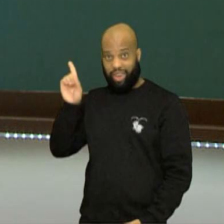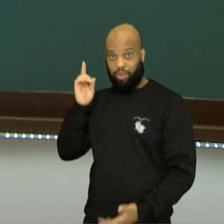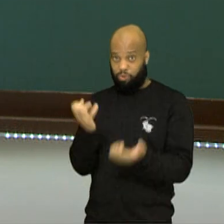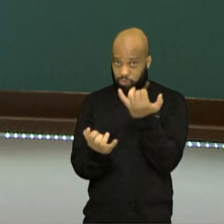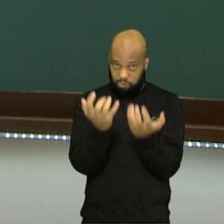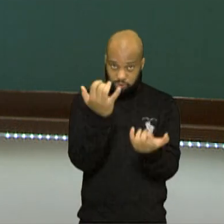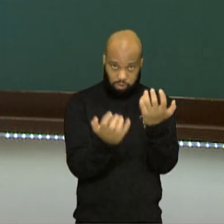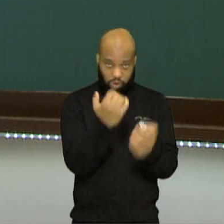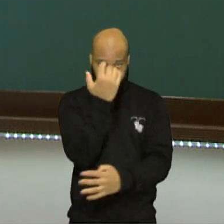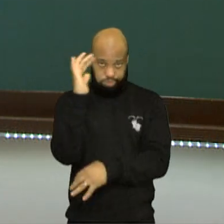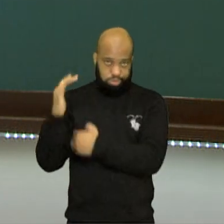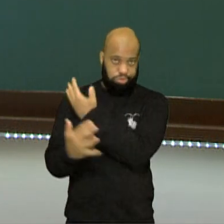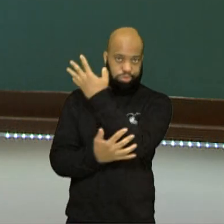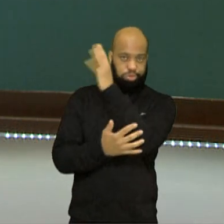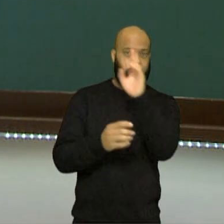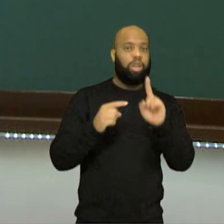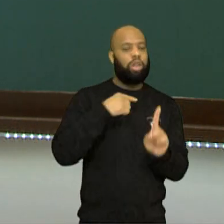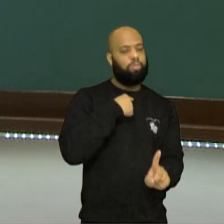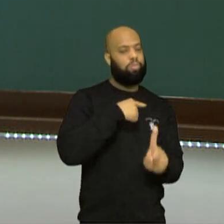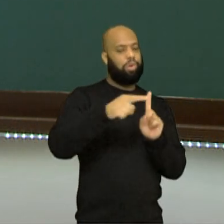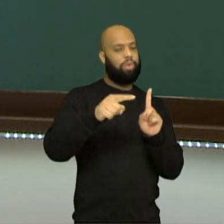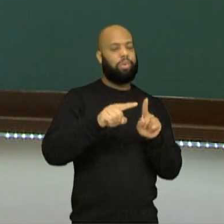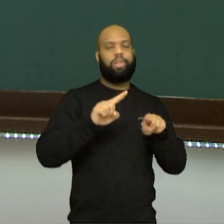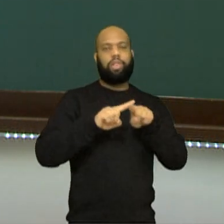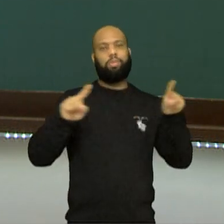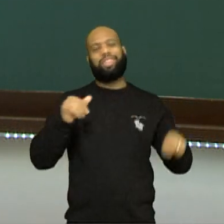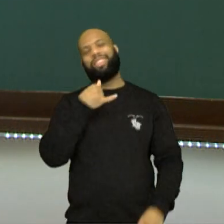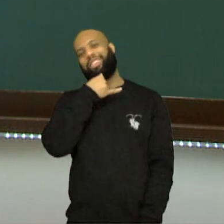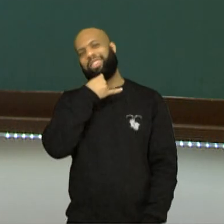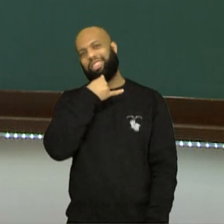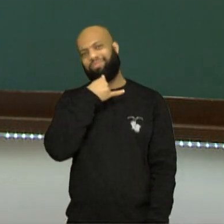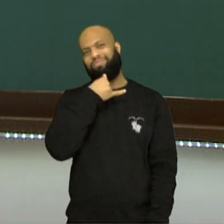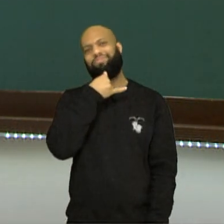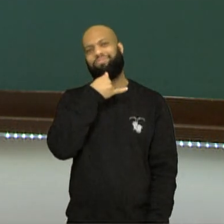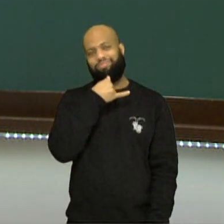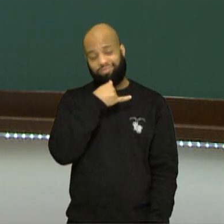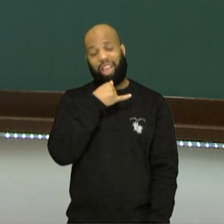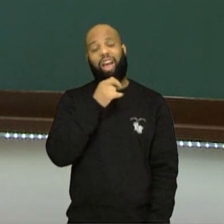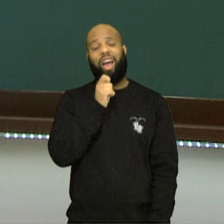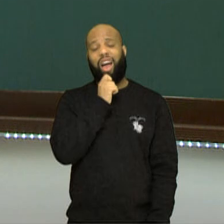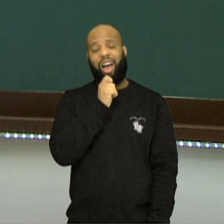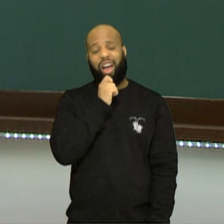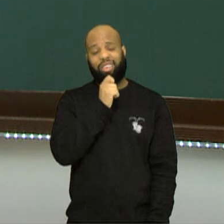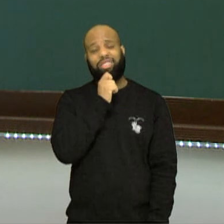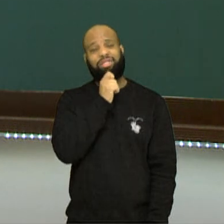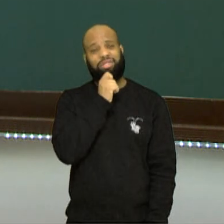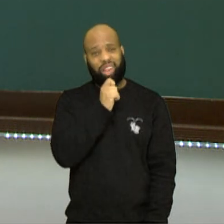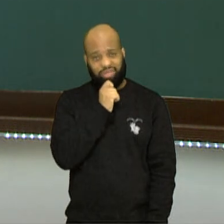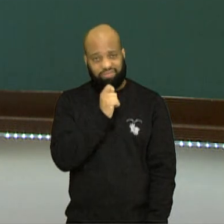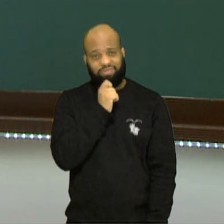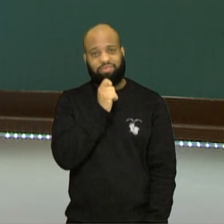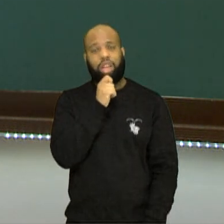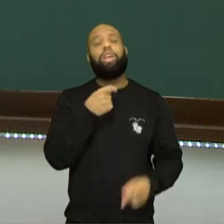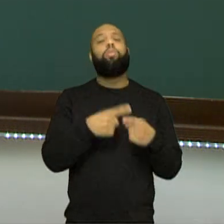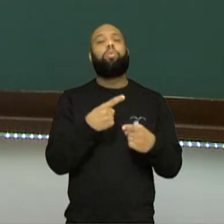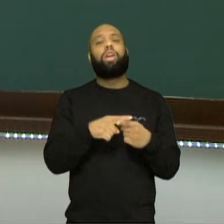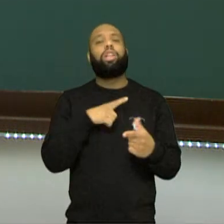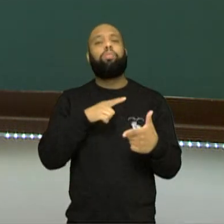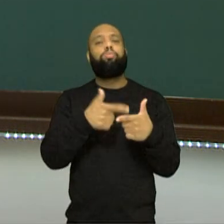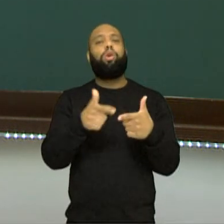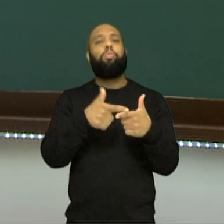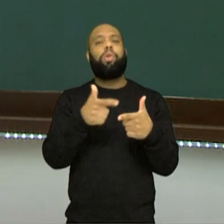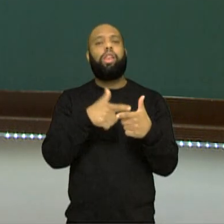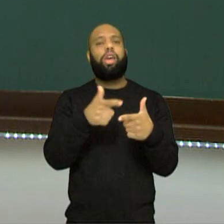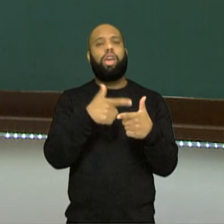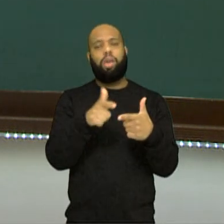prática é proibida, mas infelizmente ainda acontece, pois causa impactos ambientais. Quais